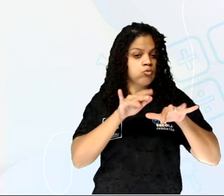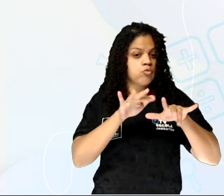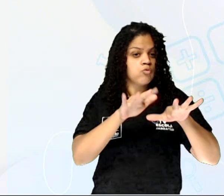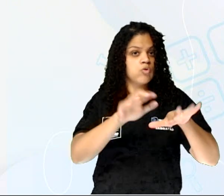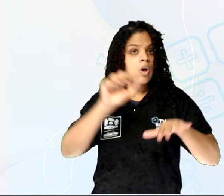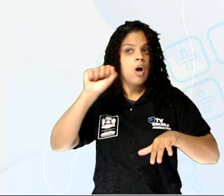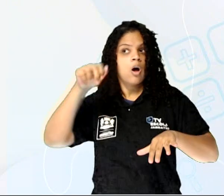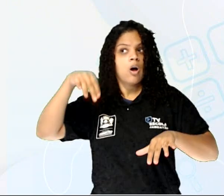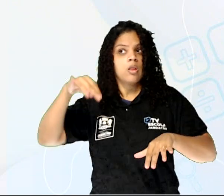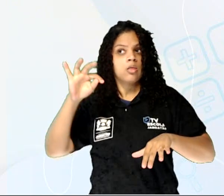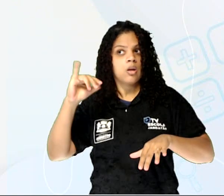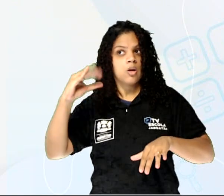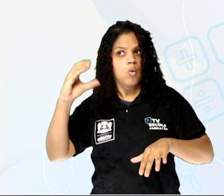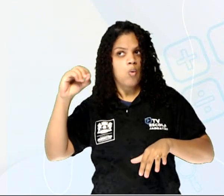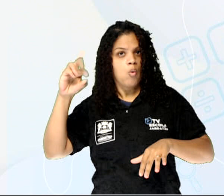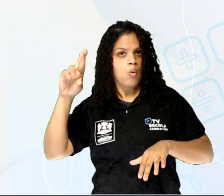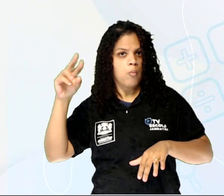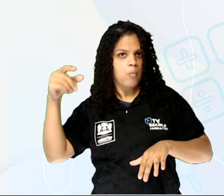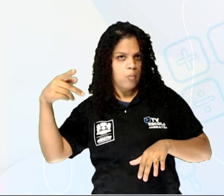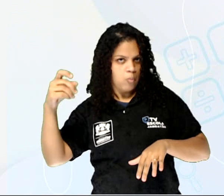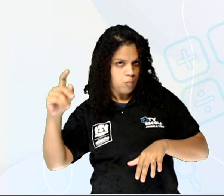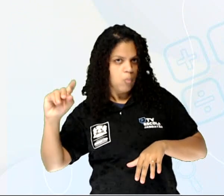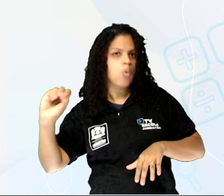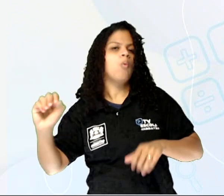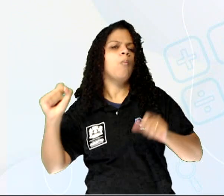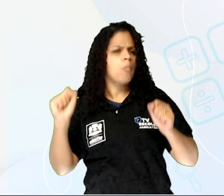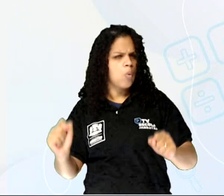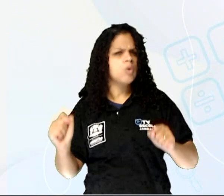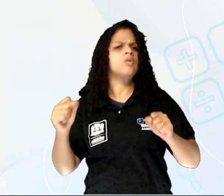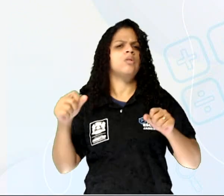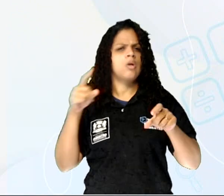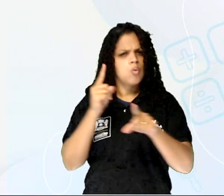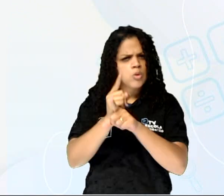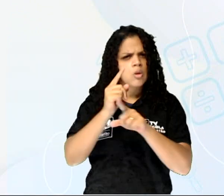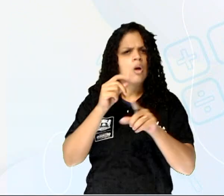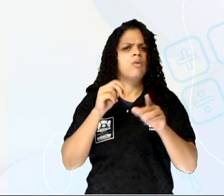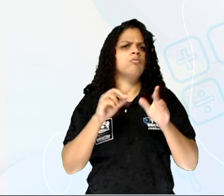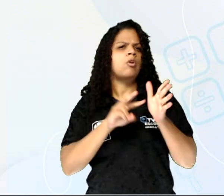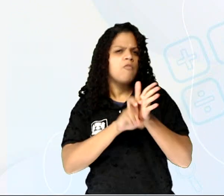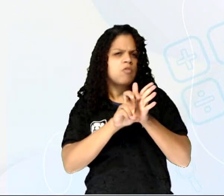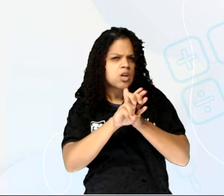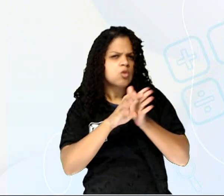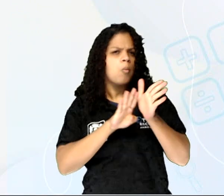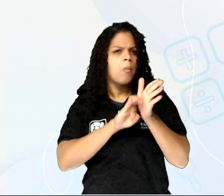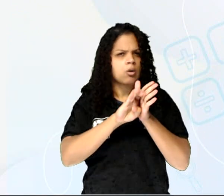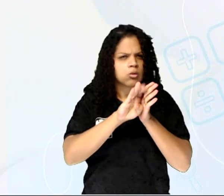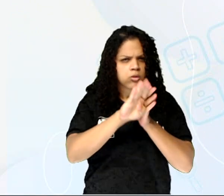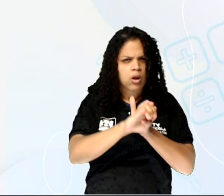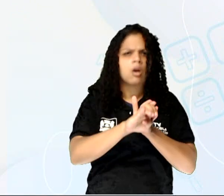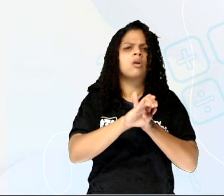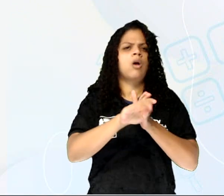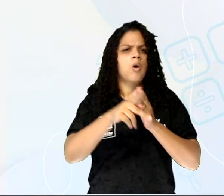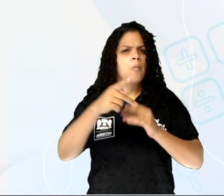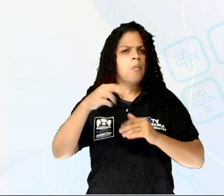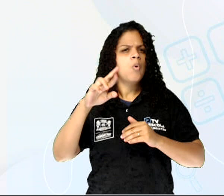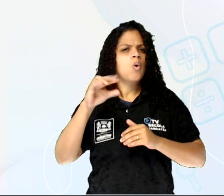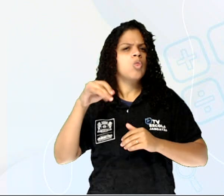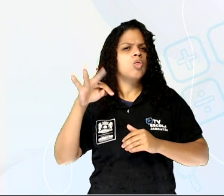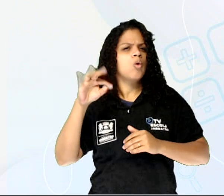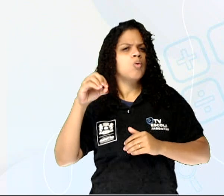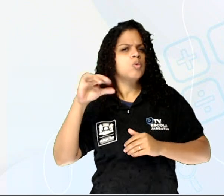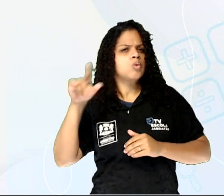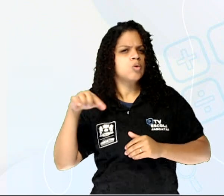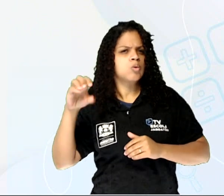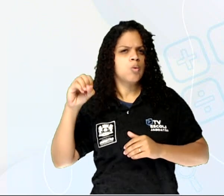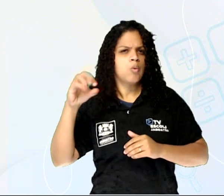nos envoltórios de vírus, bactérias, fungos, protozoários e vermes parasitas. O funcionamento do